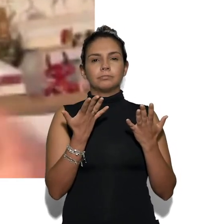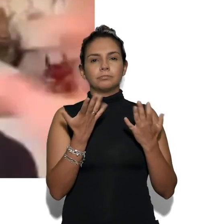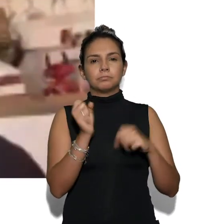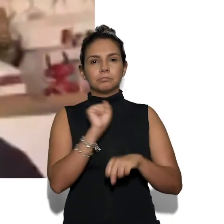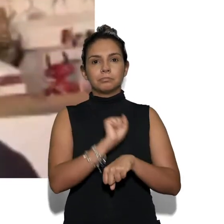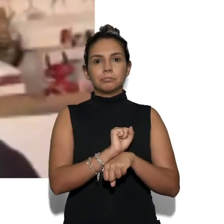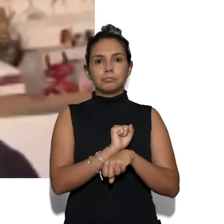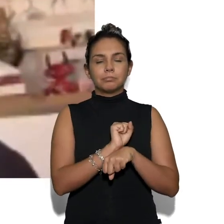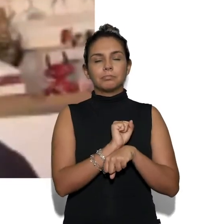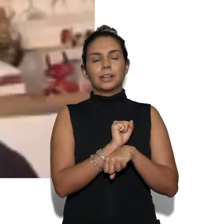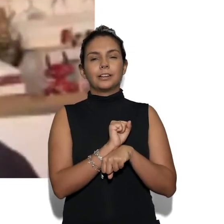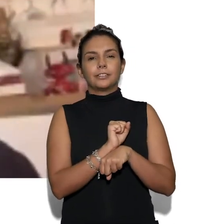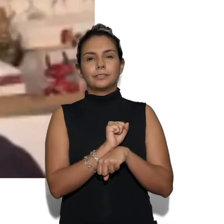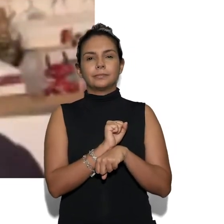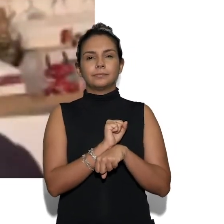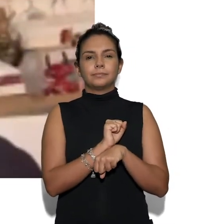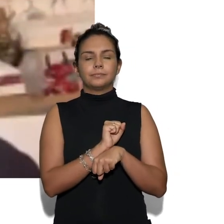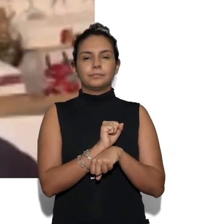máquina de repente